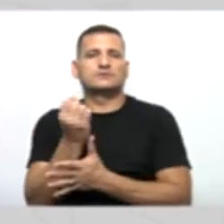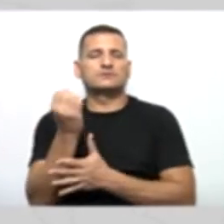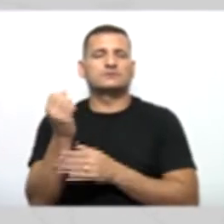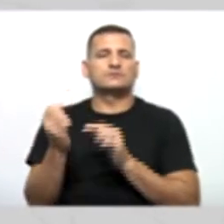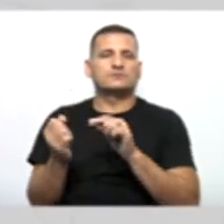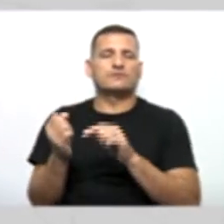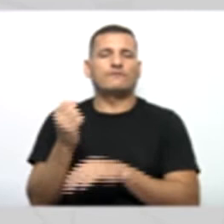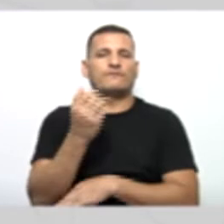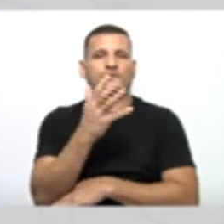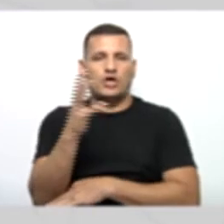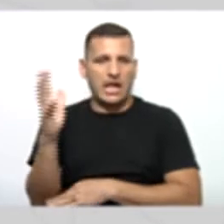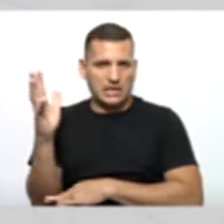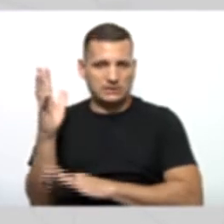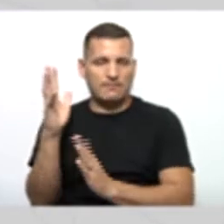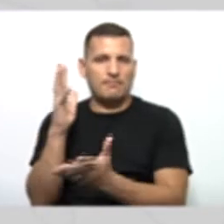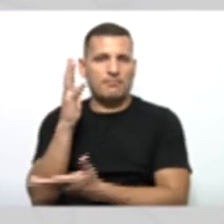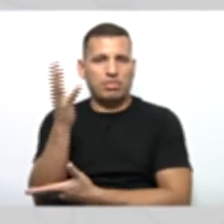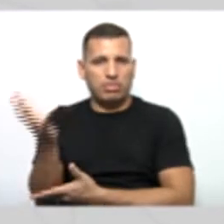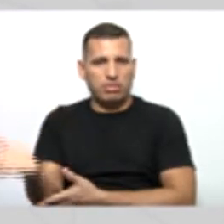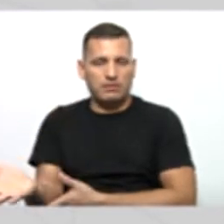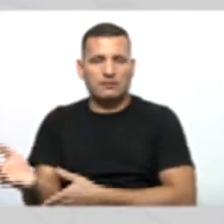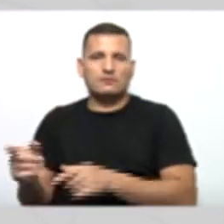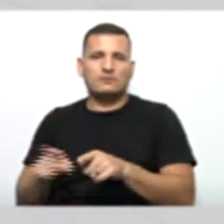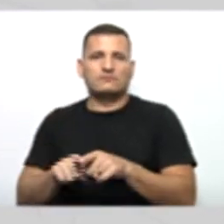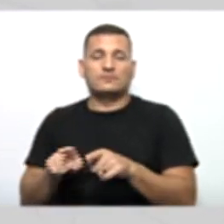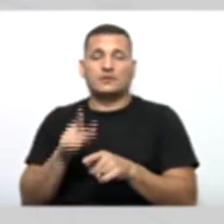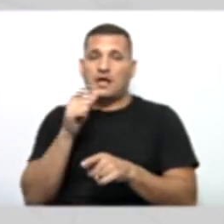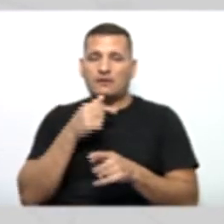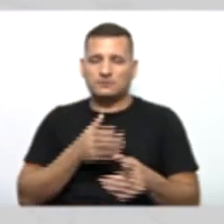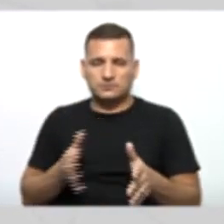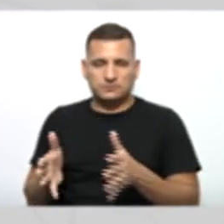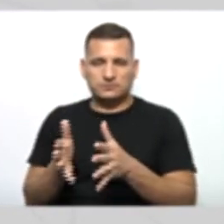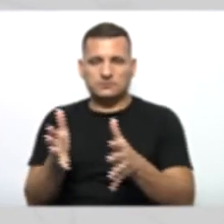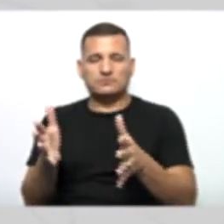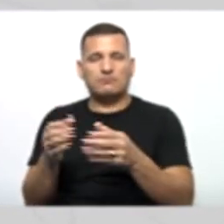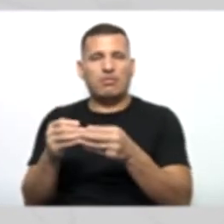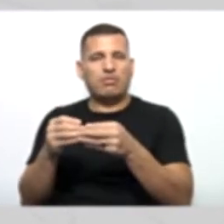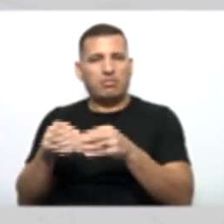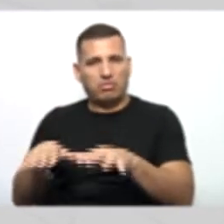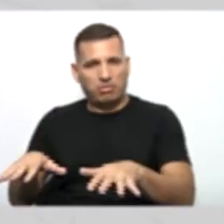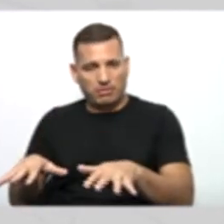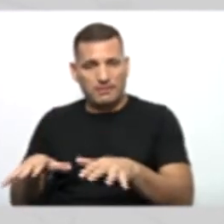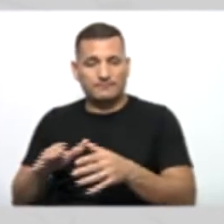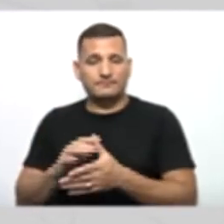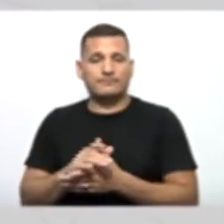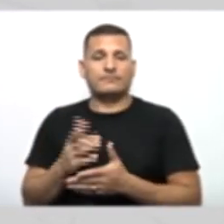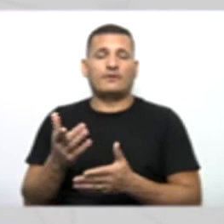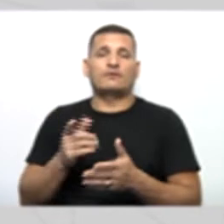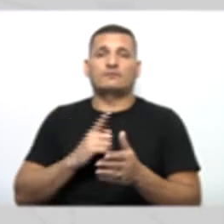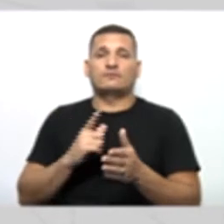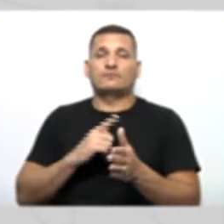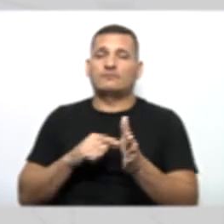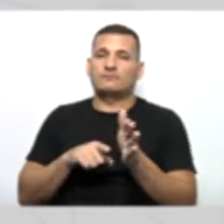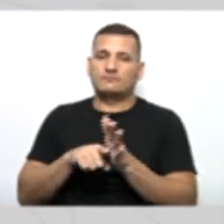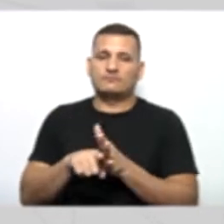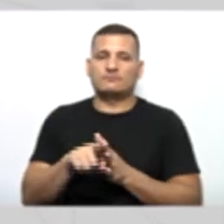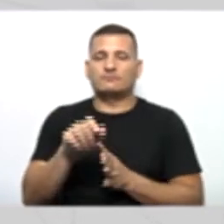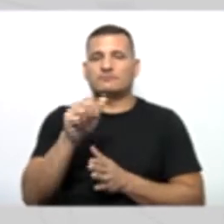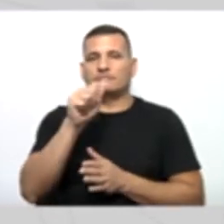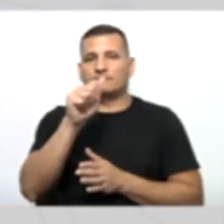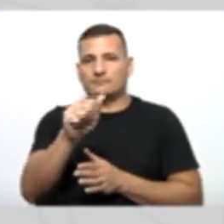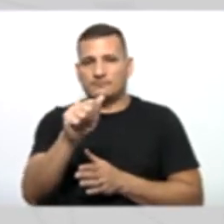desmatadas e cursos d'água danificados. E aí, nós temos as perguntas. Letra